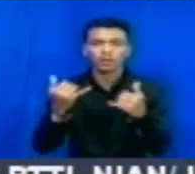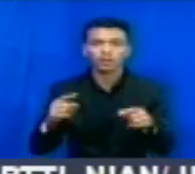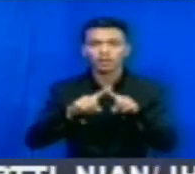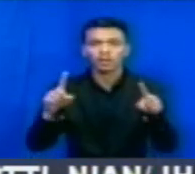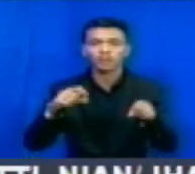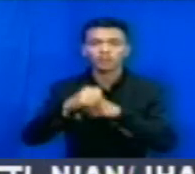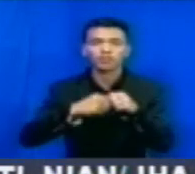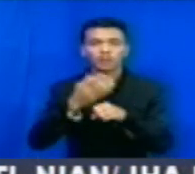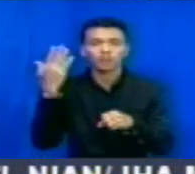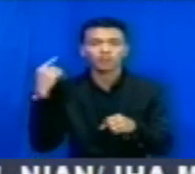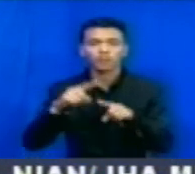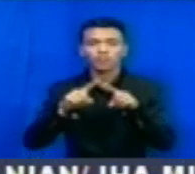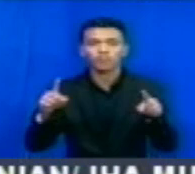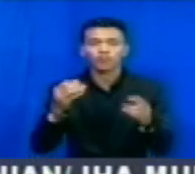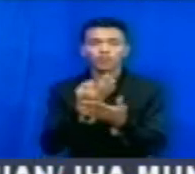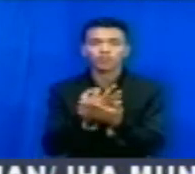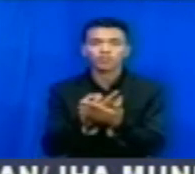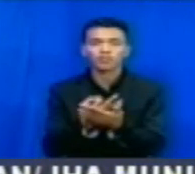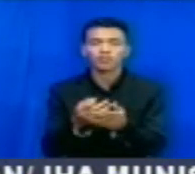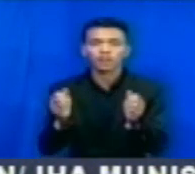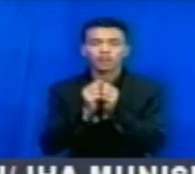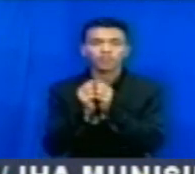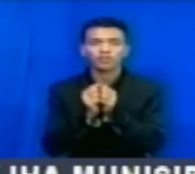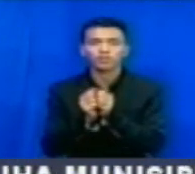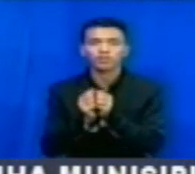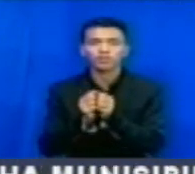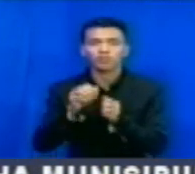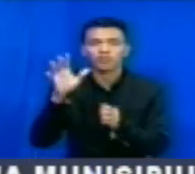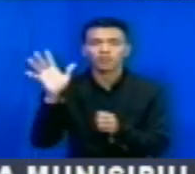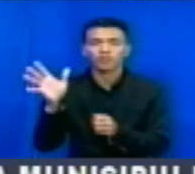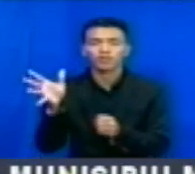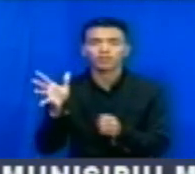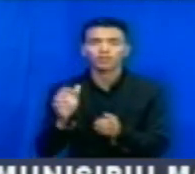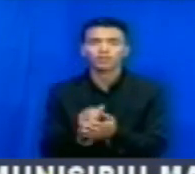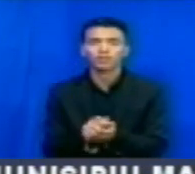de presu, bagada beneficiariu hamutu dolar americanul 50.